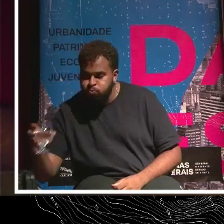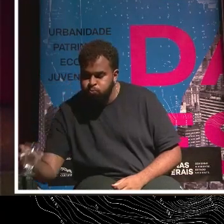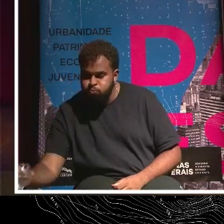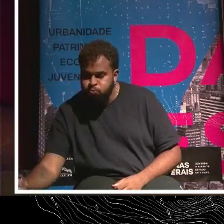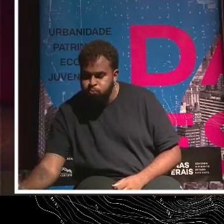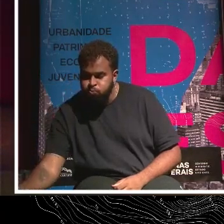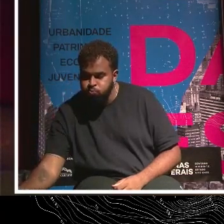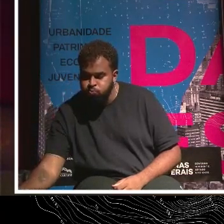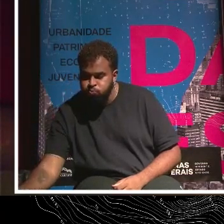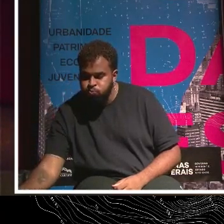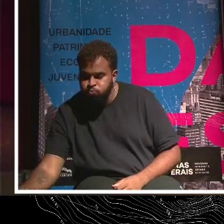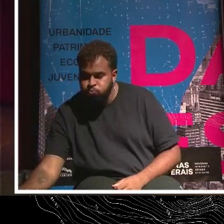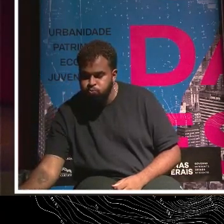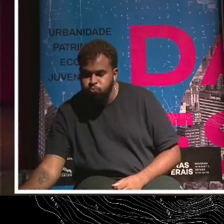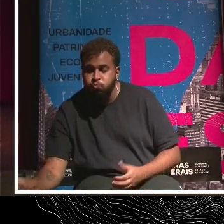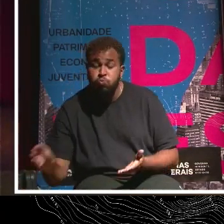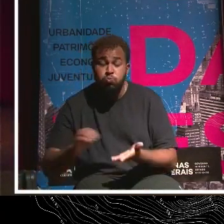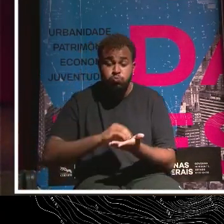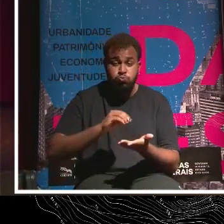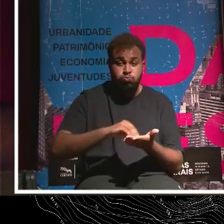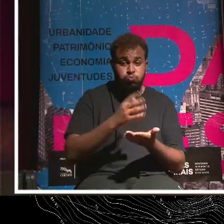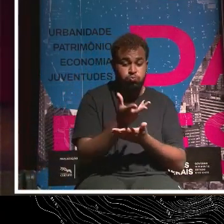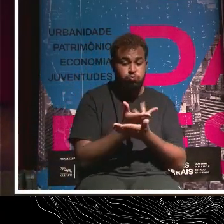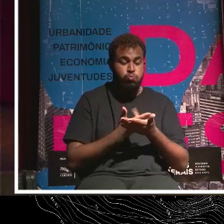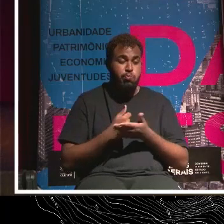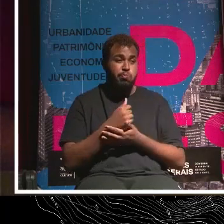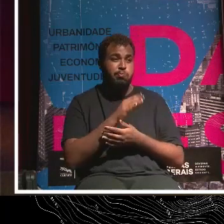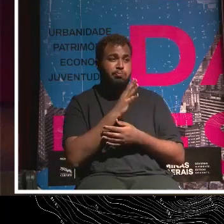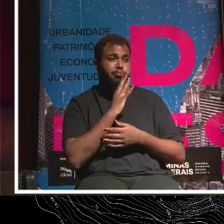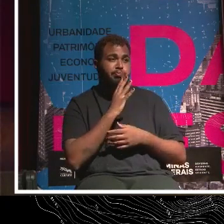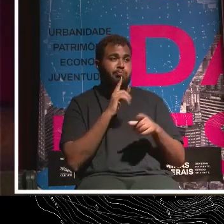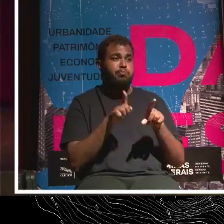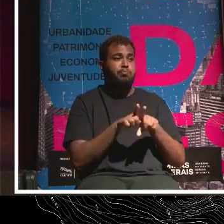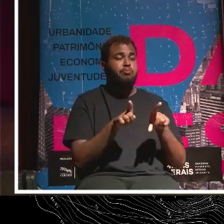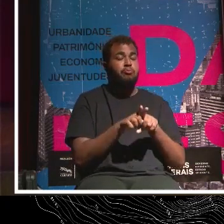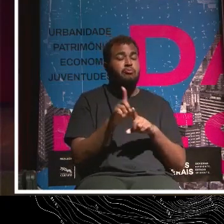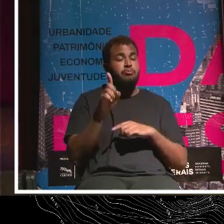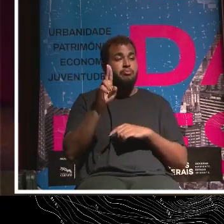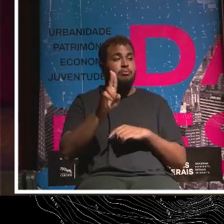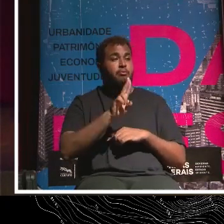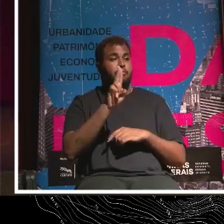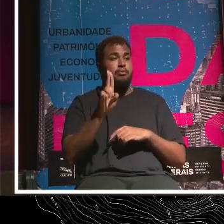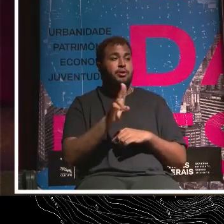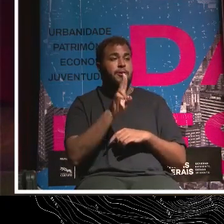de reconhecimento das práticas, e aí cutucando a universidade,